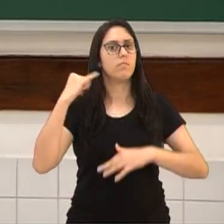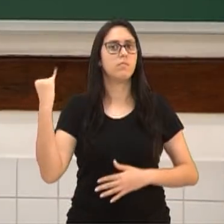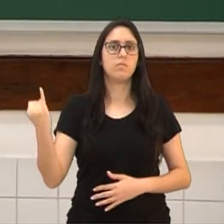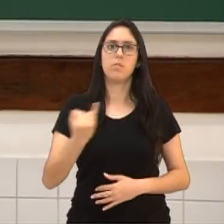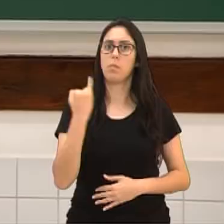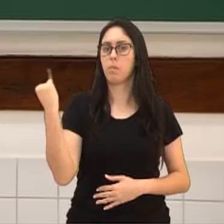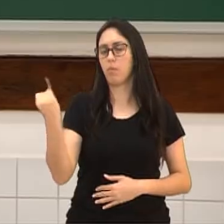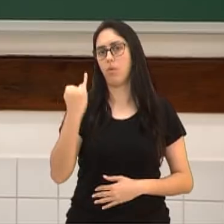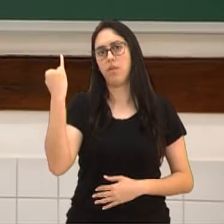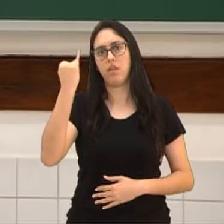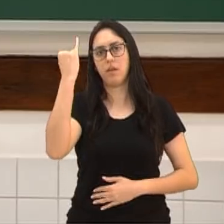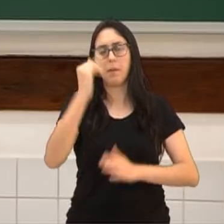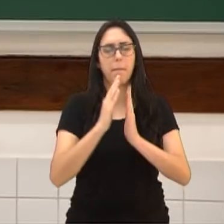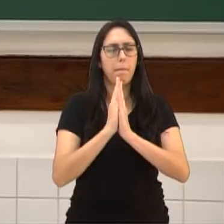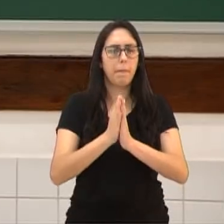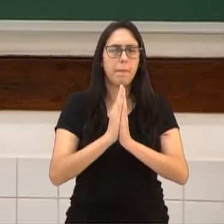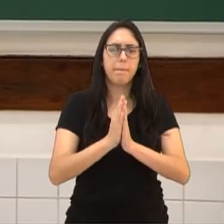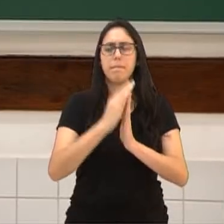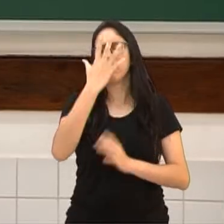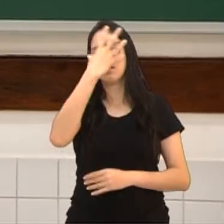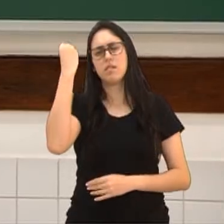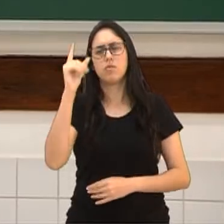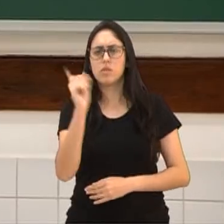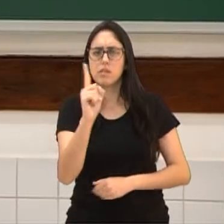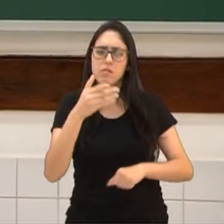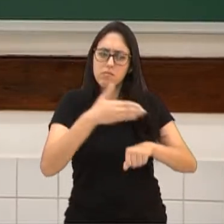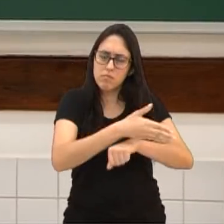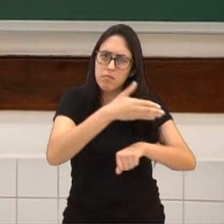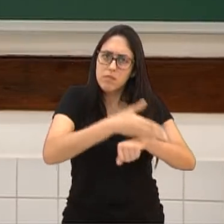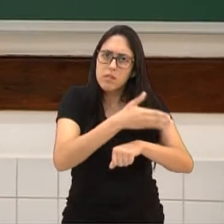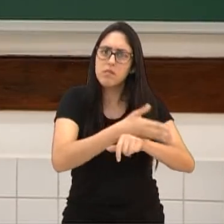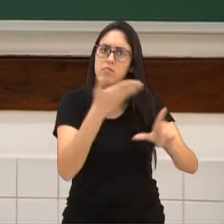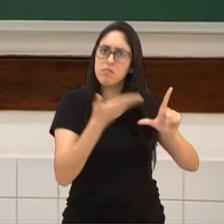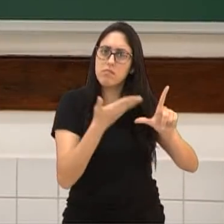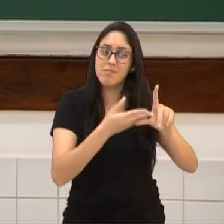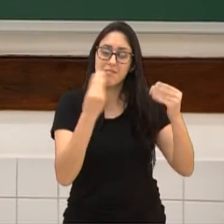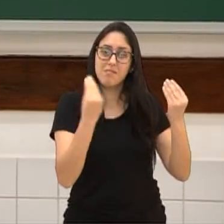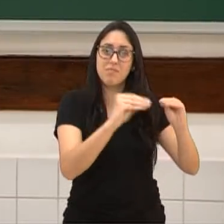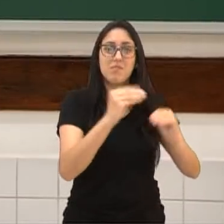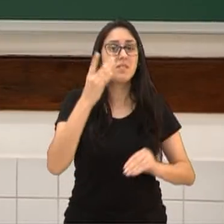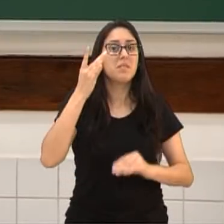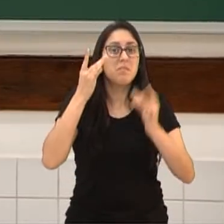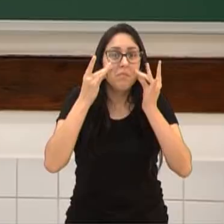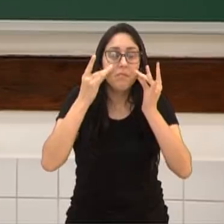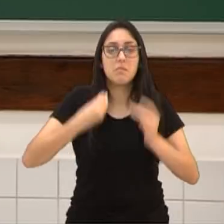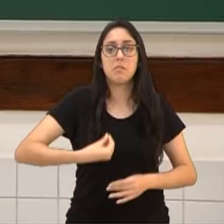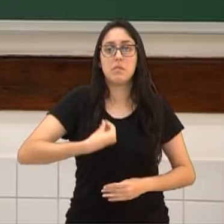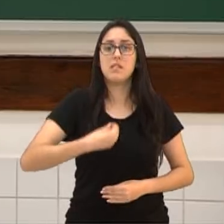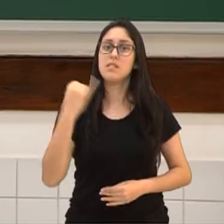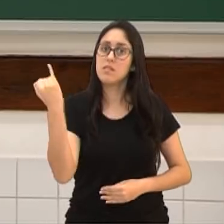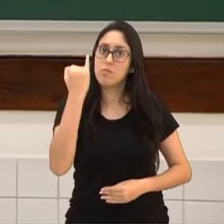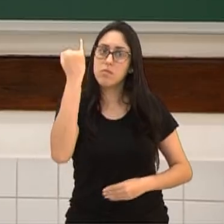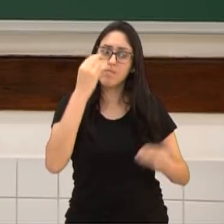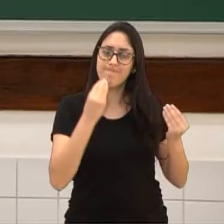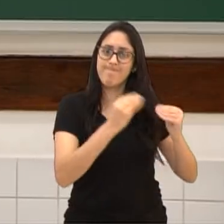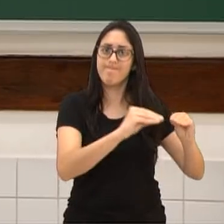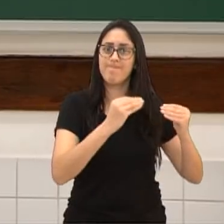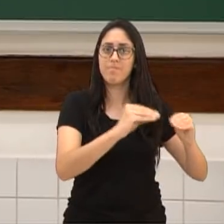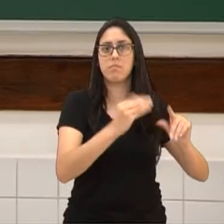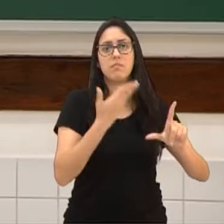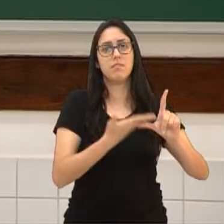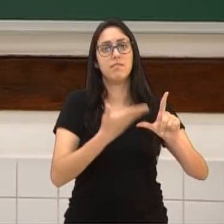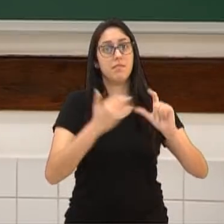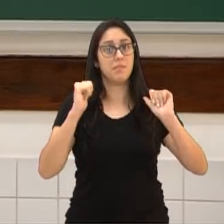essencial. Não esqueça de acessar o Classroom e registrar sua frequência. É extremamente importante que você faça isso,